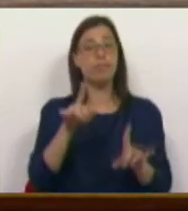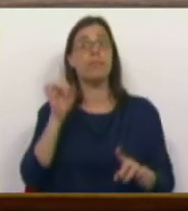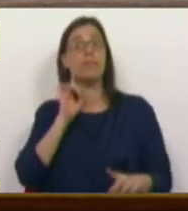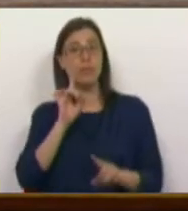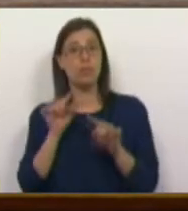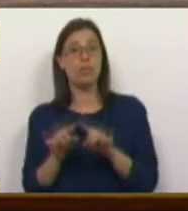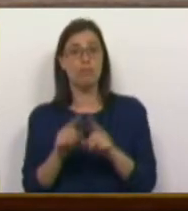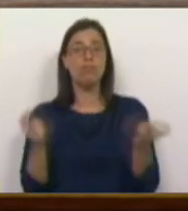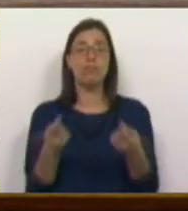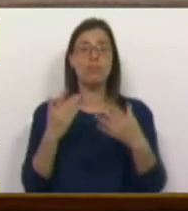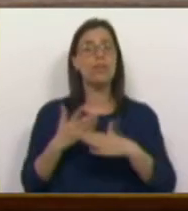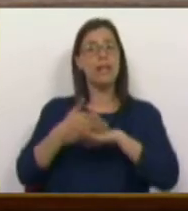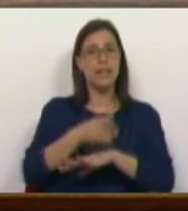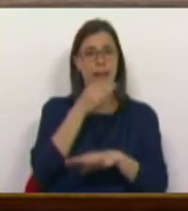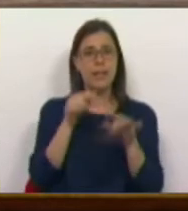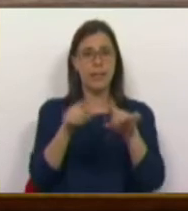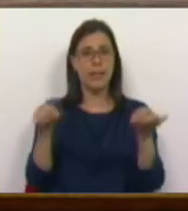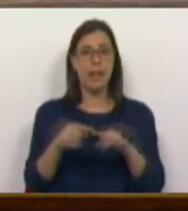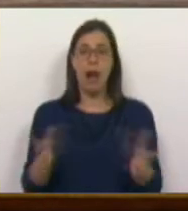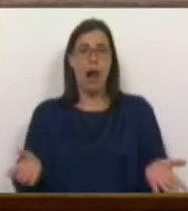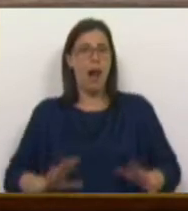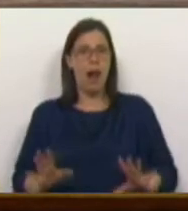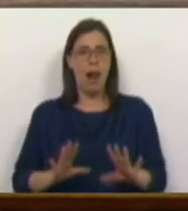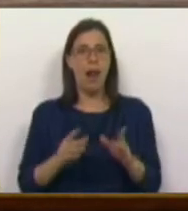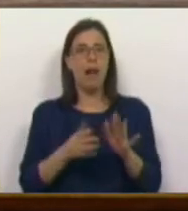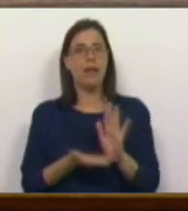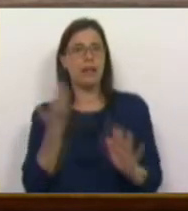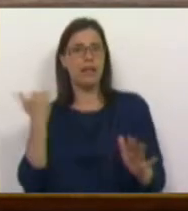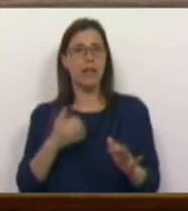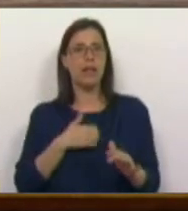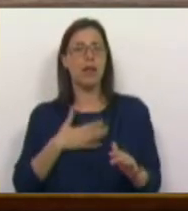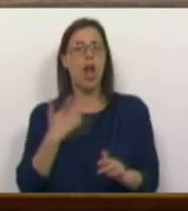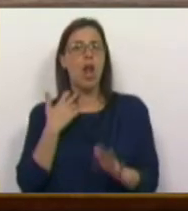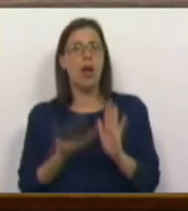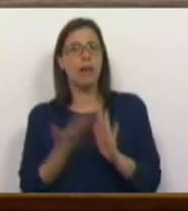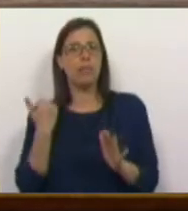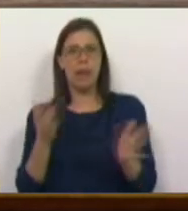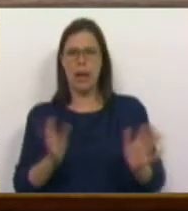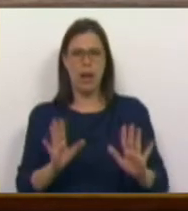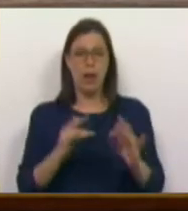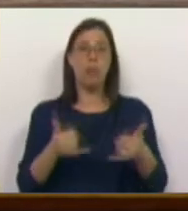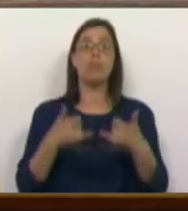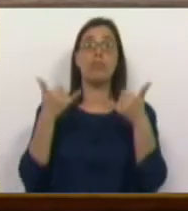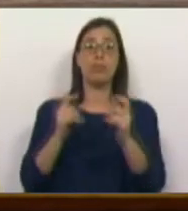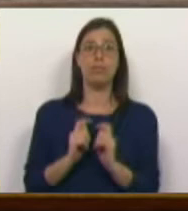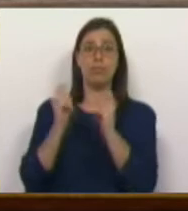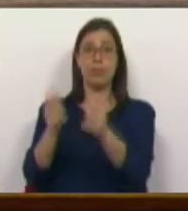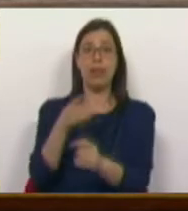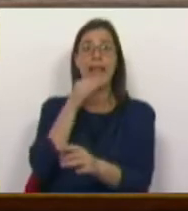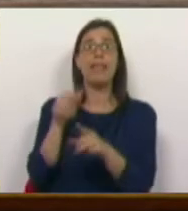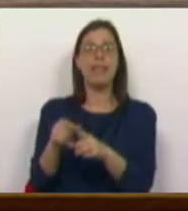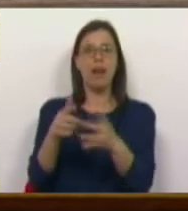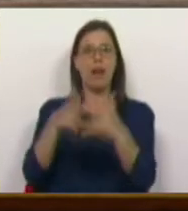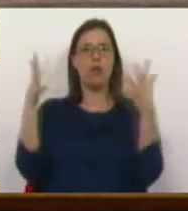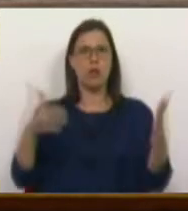importante, promove o acesso à terra sem qualquer expropriação dos pequenos proprietários, para de seguida entregar as suas terras